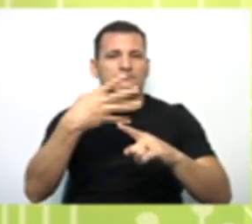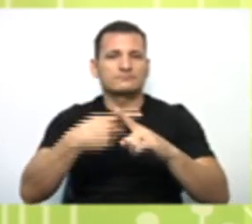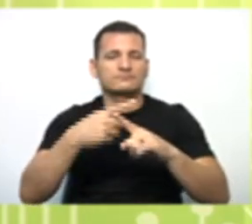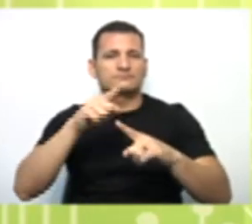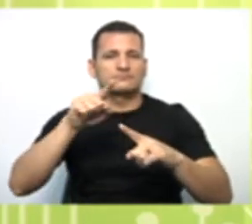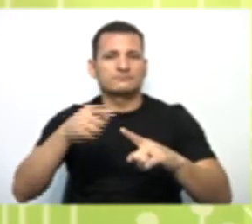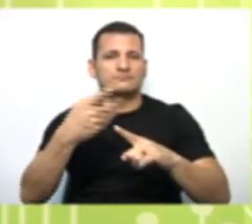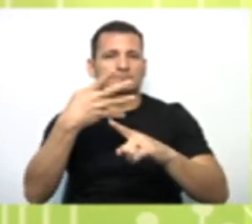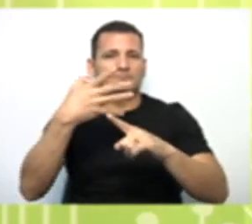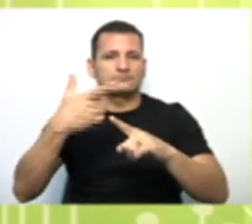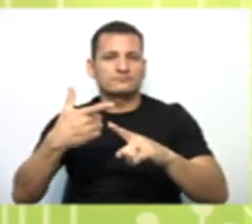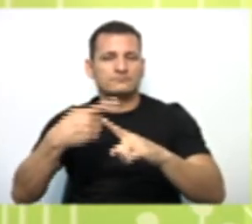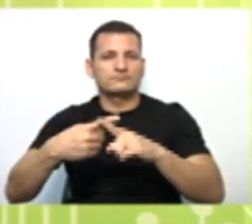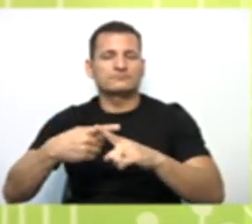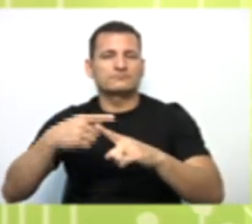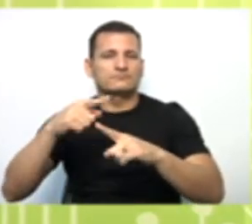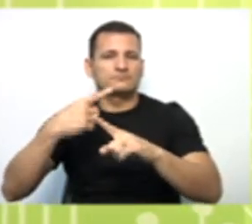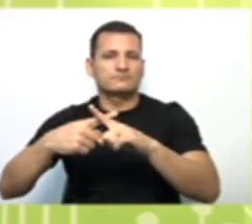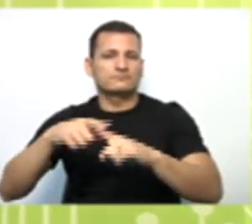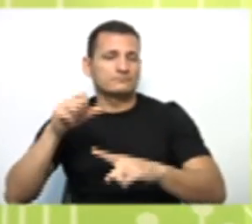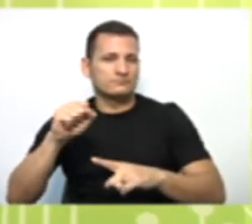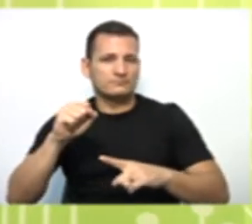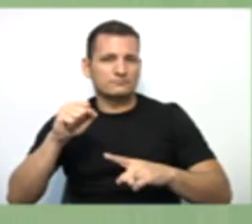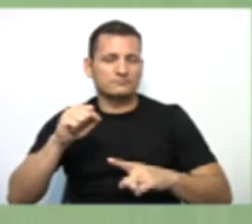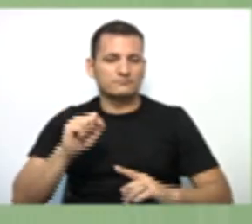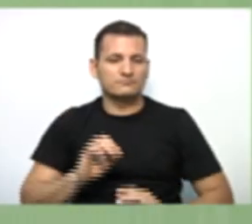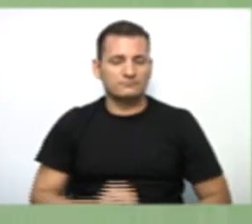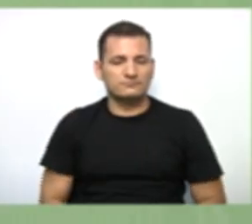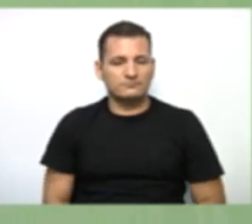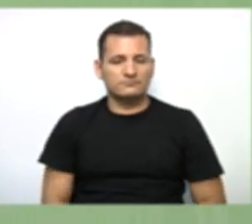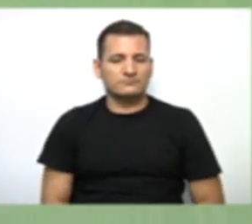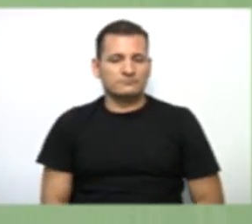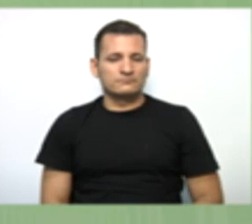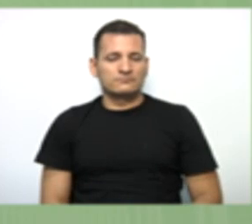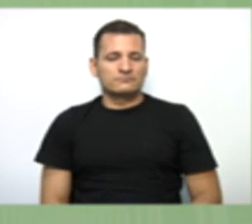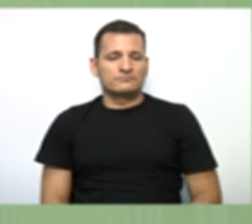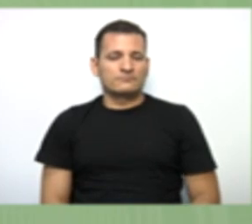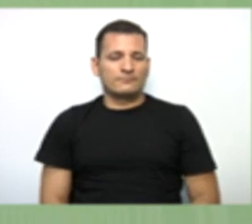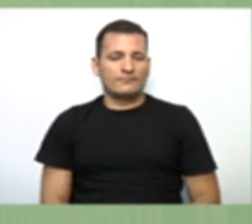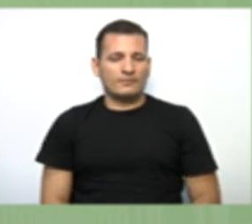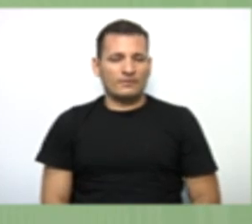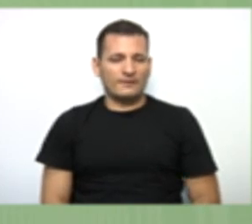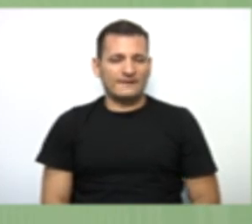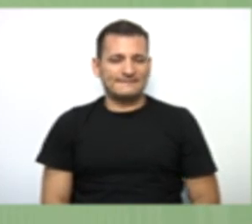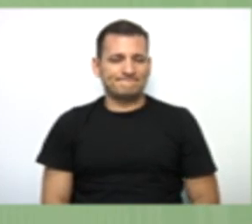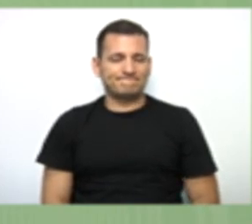porque 1 byte tem 8, né? Continha de multiplicar aí.